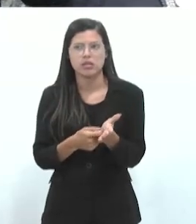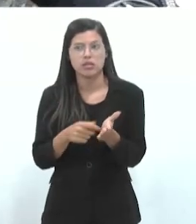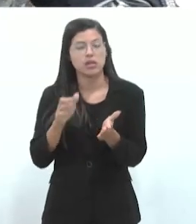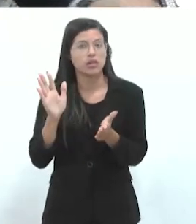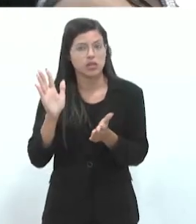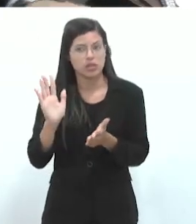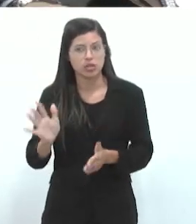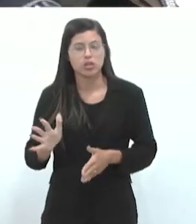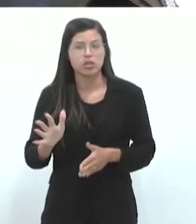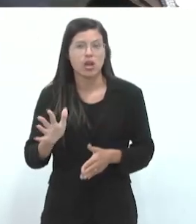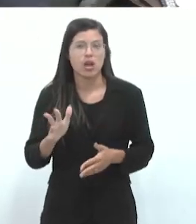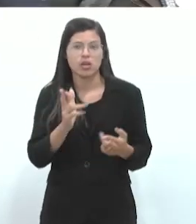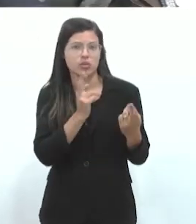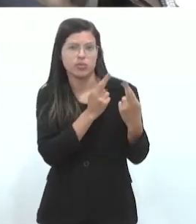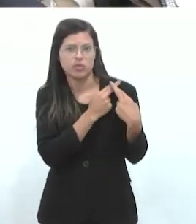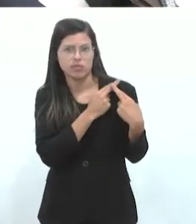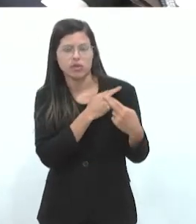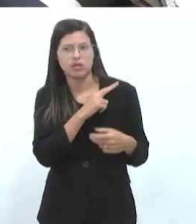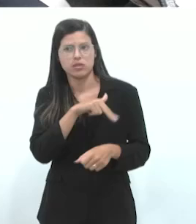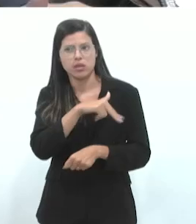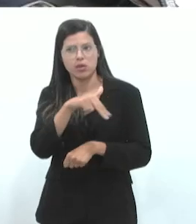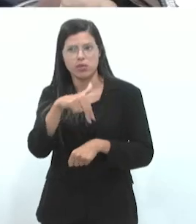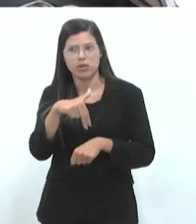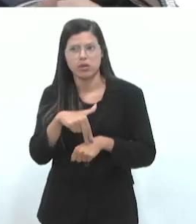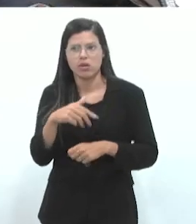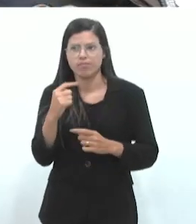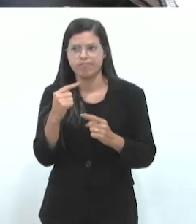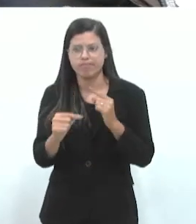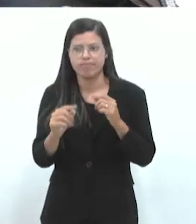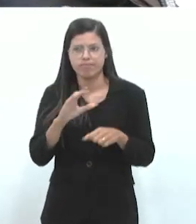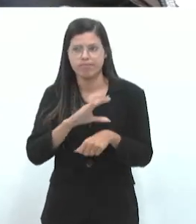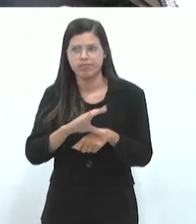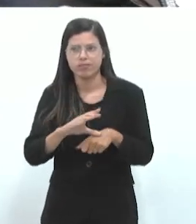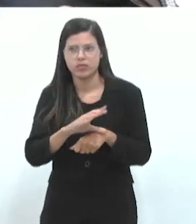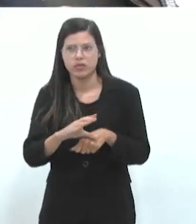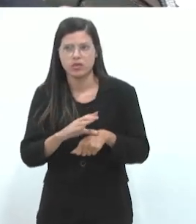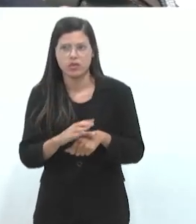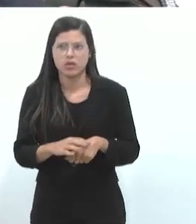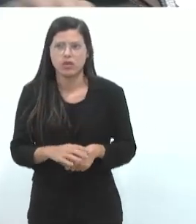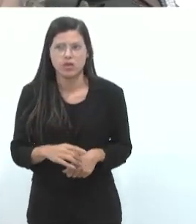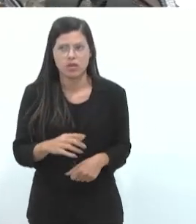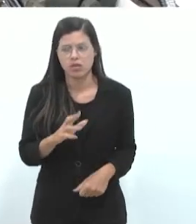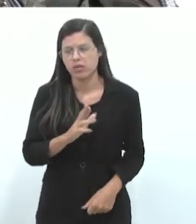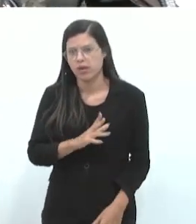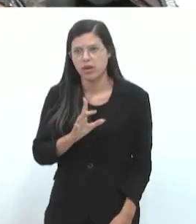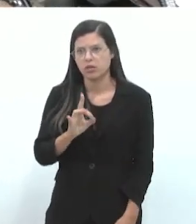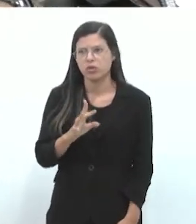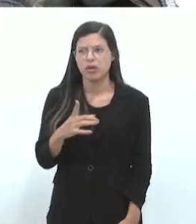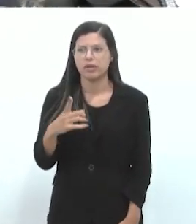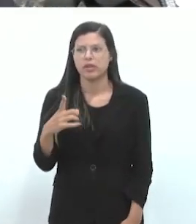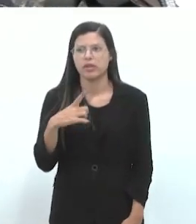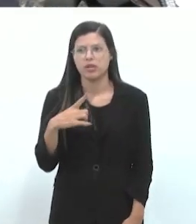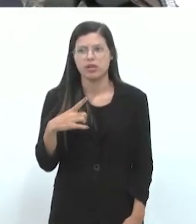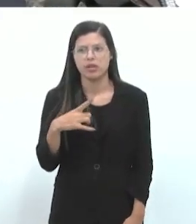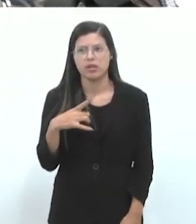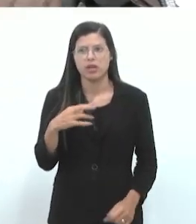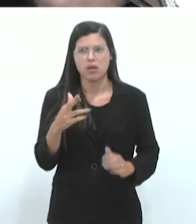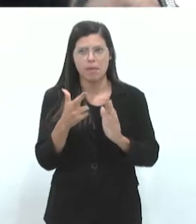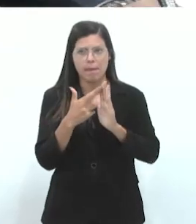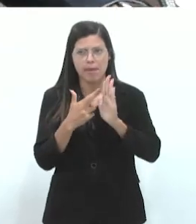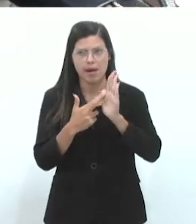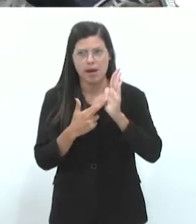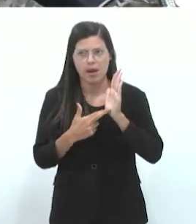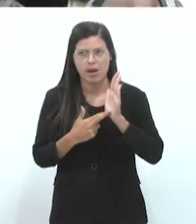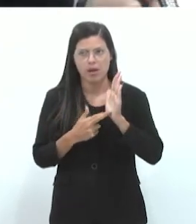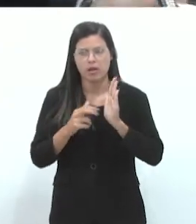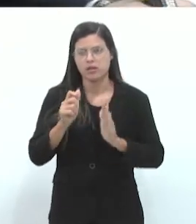regulamentação cabe à União é inconstitucional. Então, na realidade, não é nem a questão de haver um procedimento específico, uma normativa de